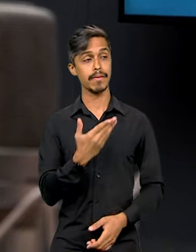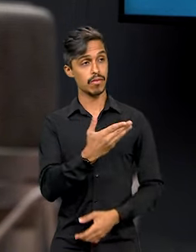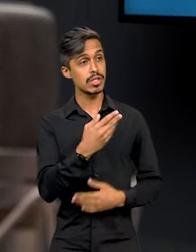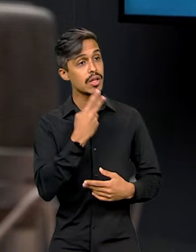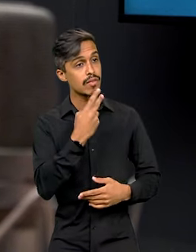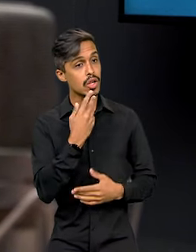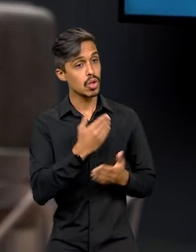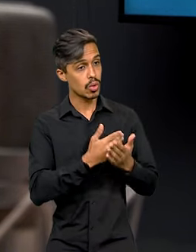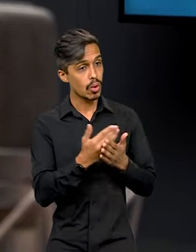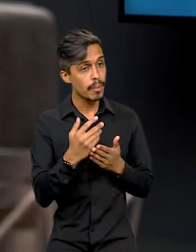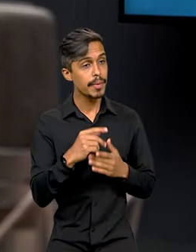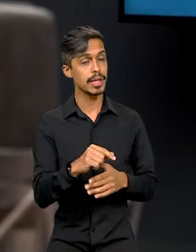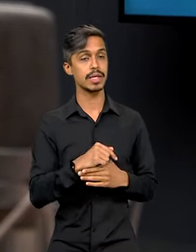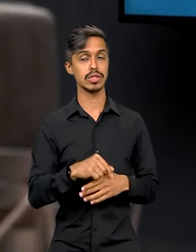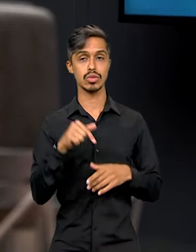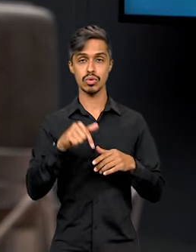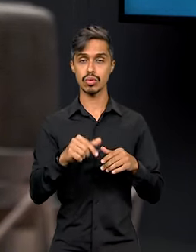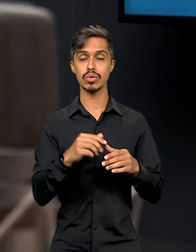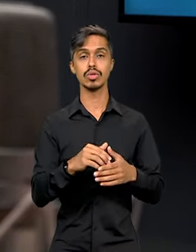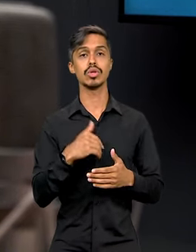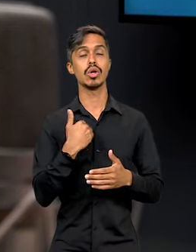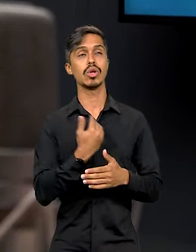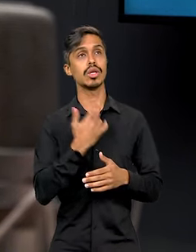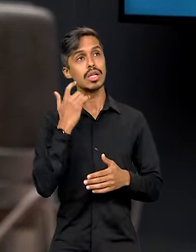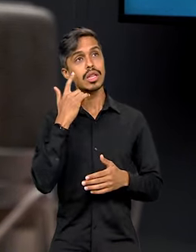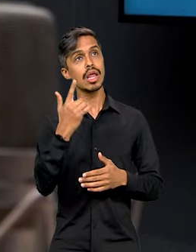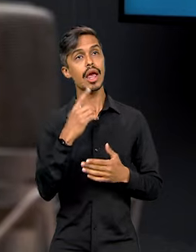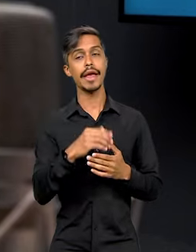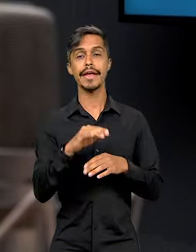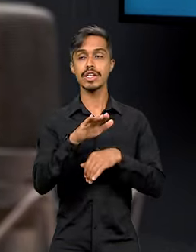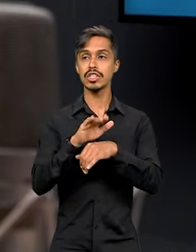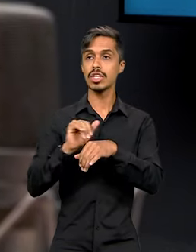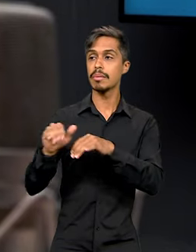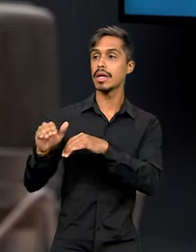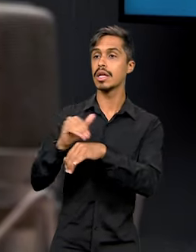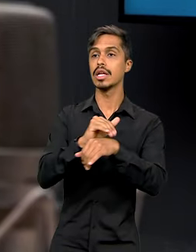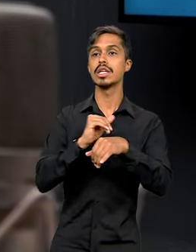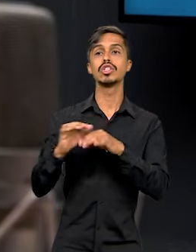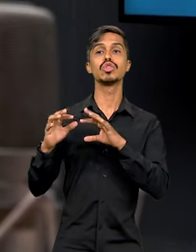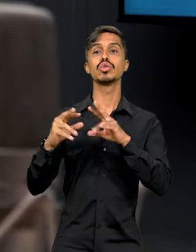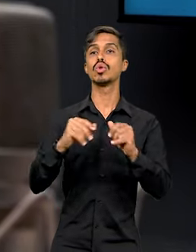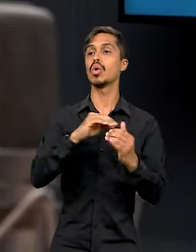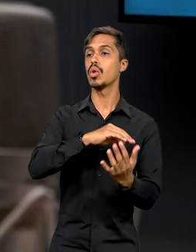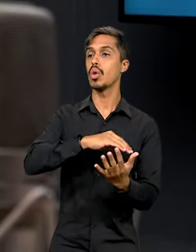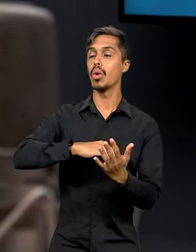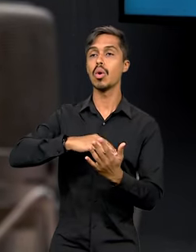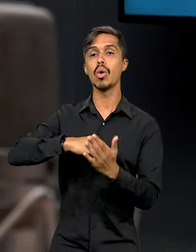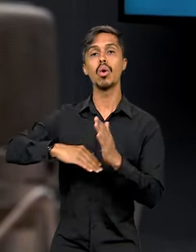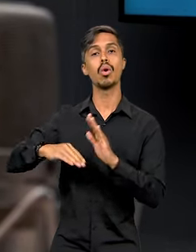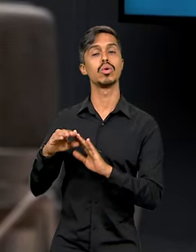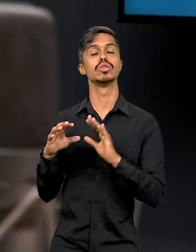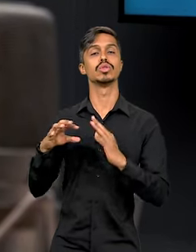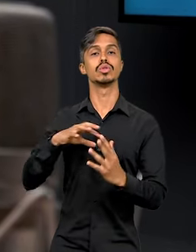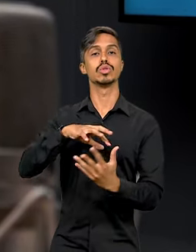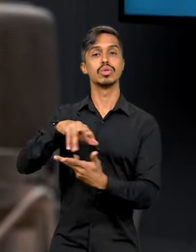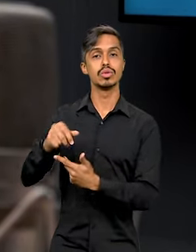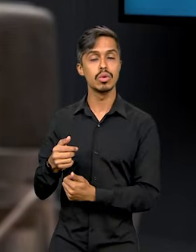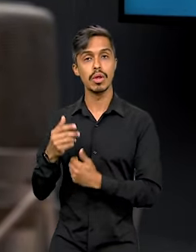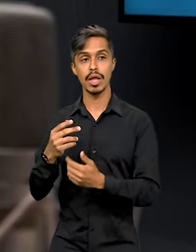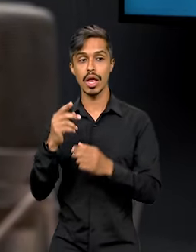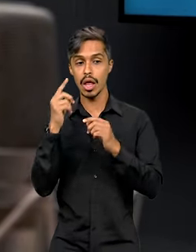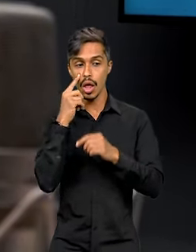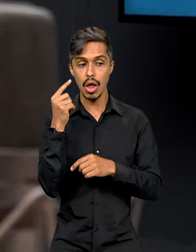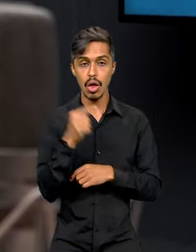como você falou no começo na introdução do programa A ideia é chamar atenção de toda população mundial sobre a importância